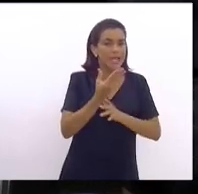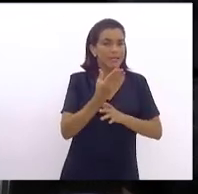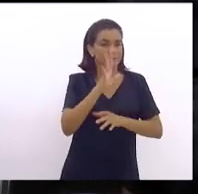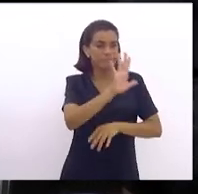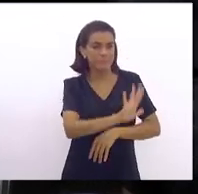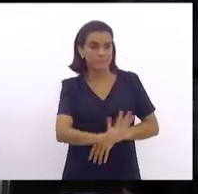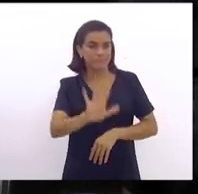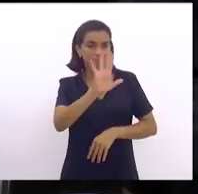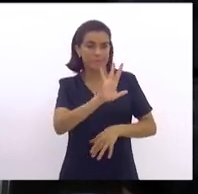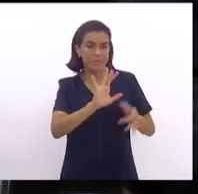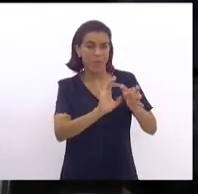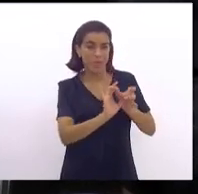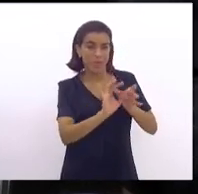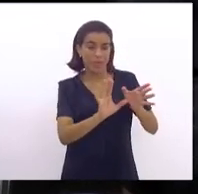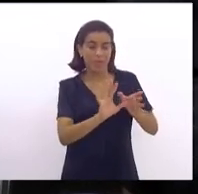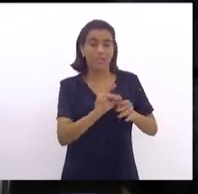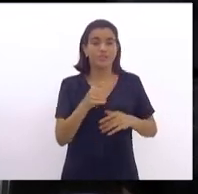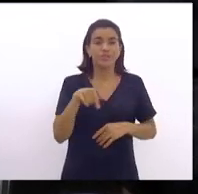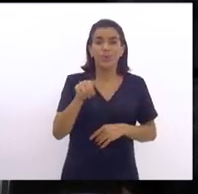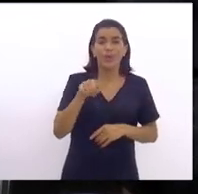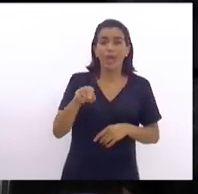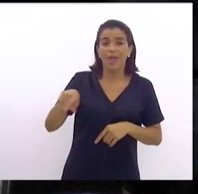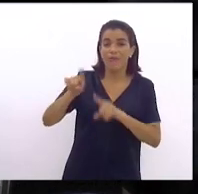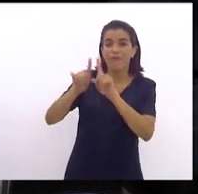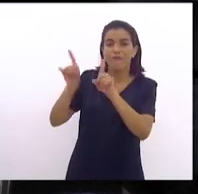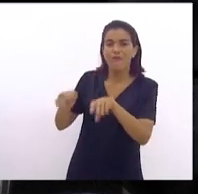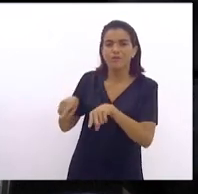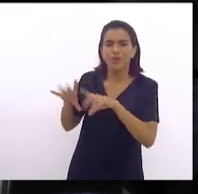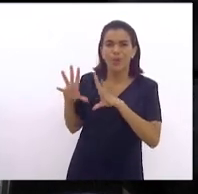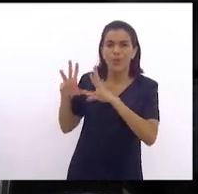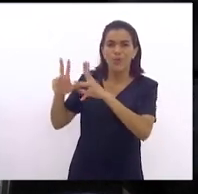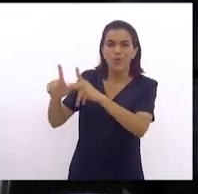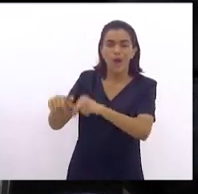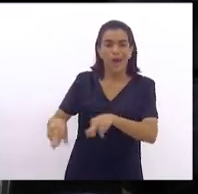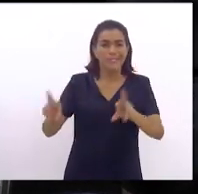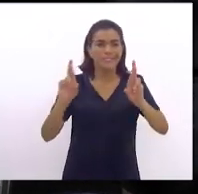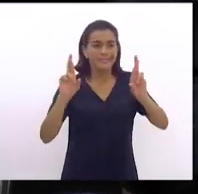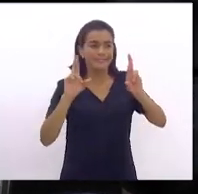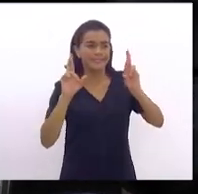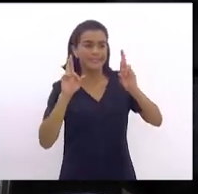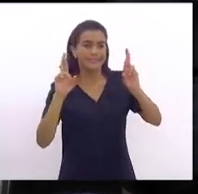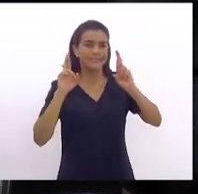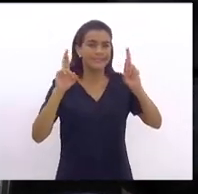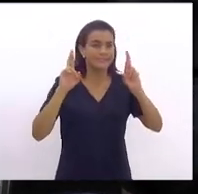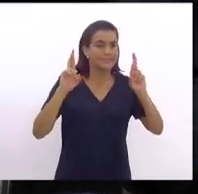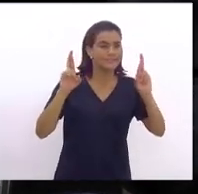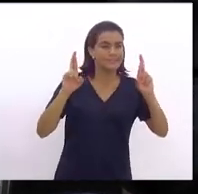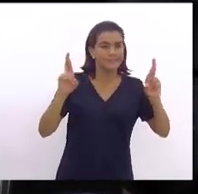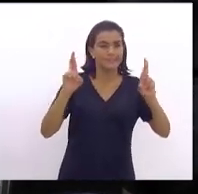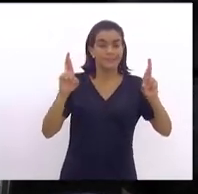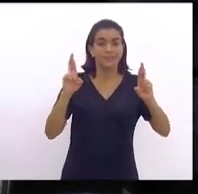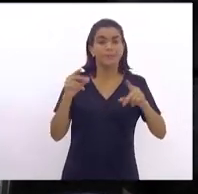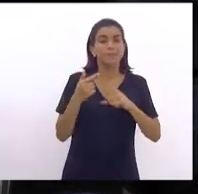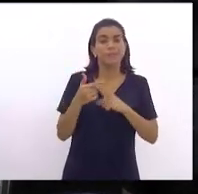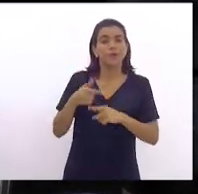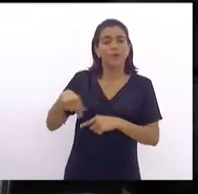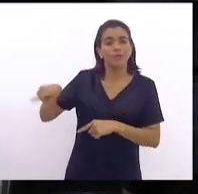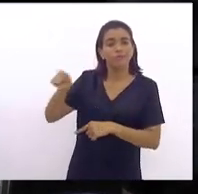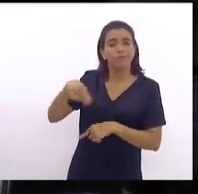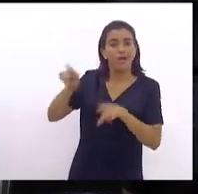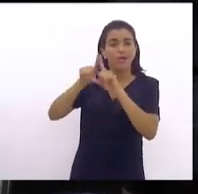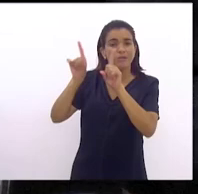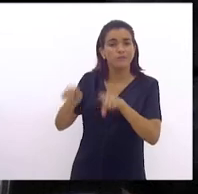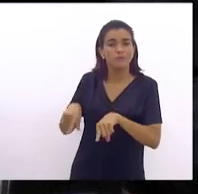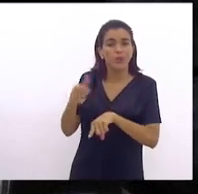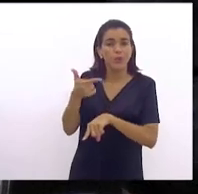nós criamos uma expectativa e uma esperança muito grande a esses servidores, não é? Porque eles não possuem